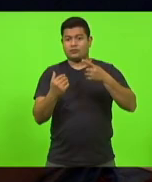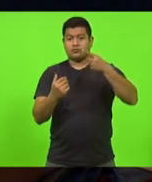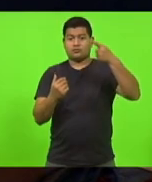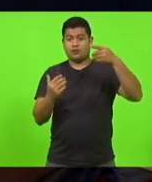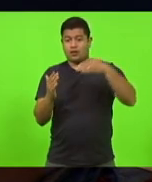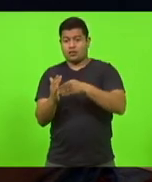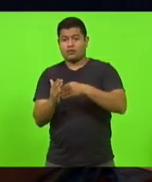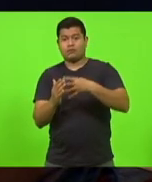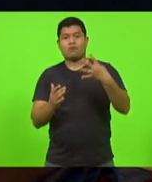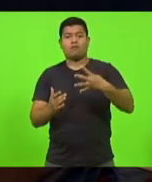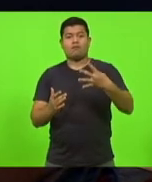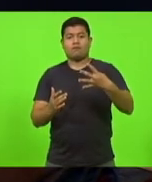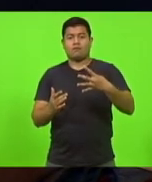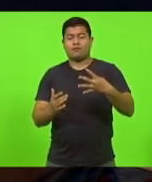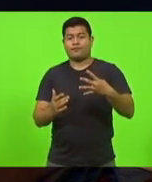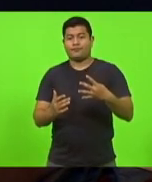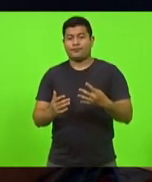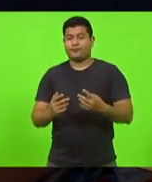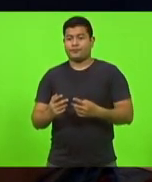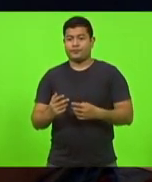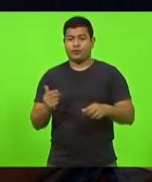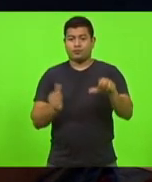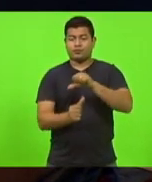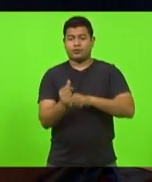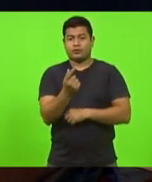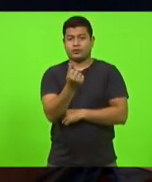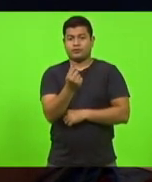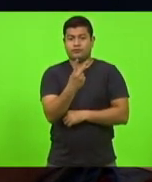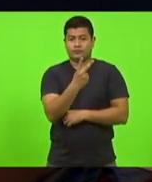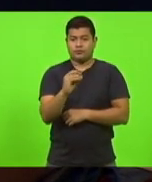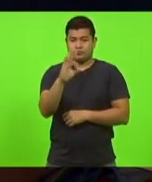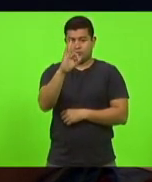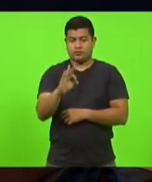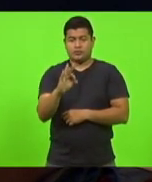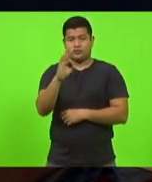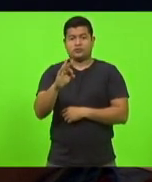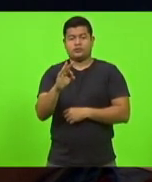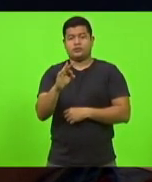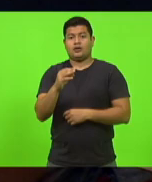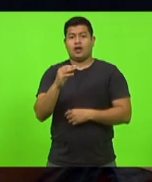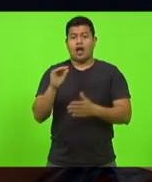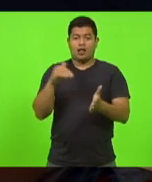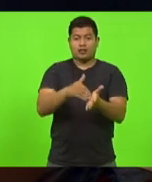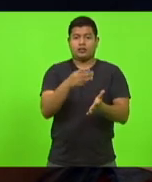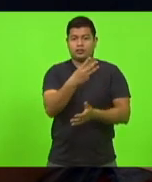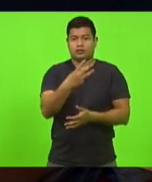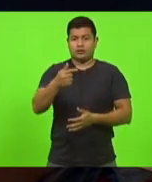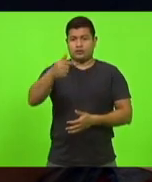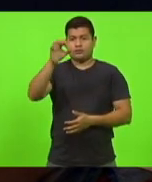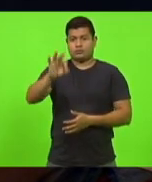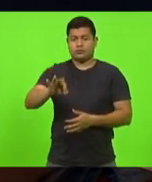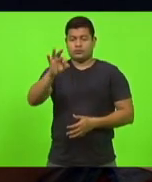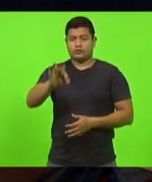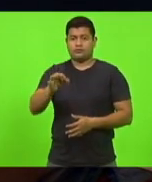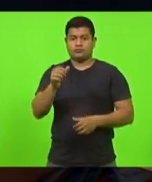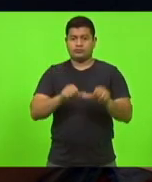os valores de reajustes vão de 20% a 37%.